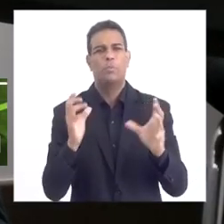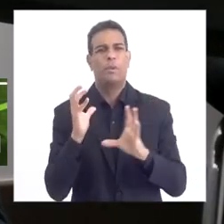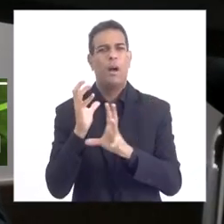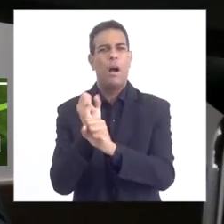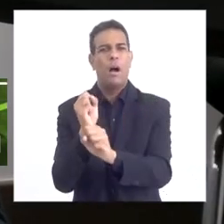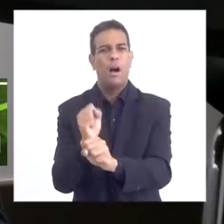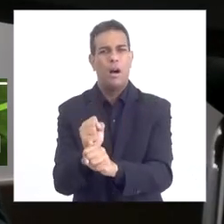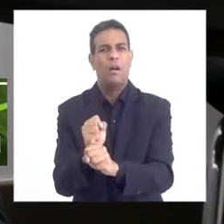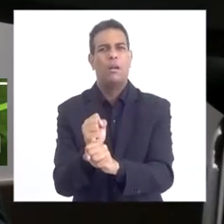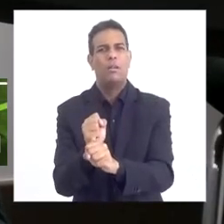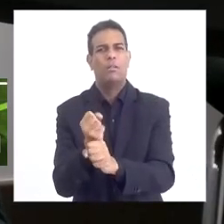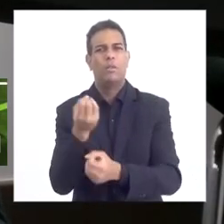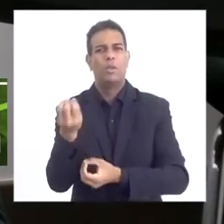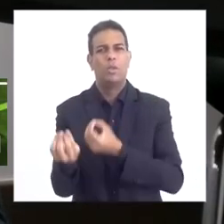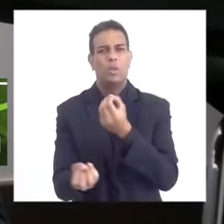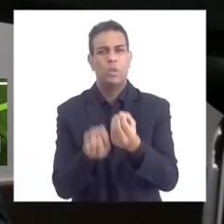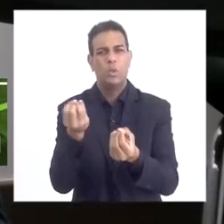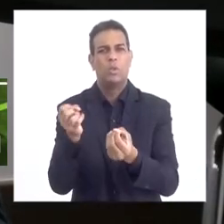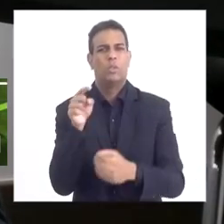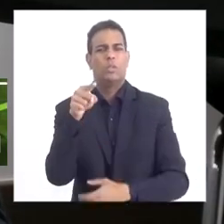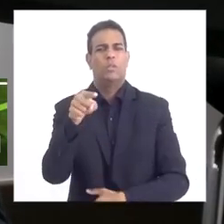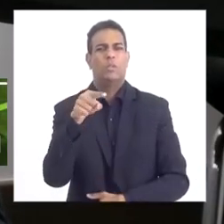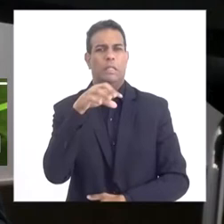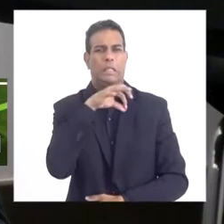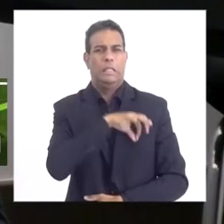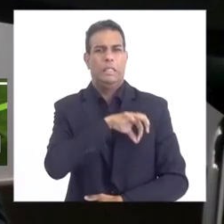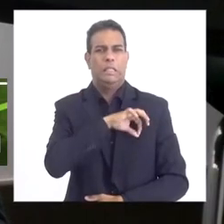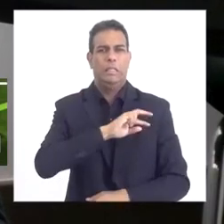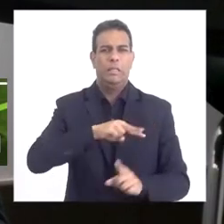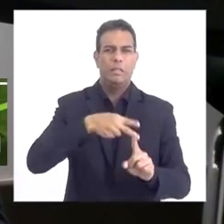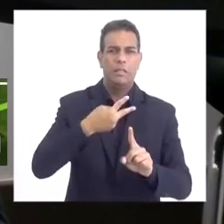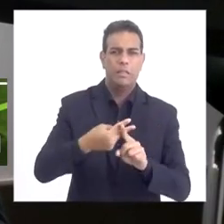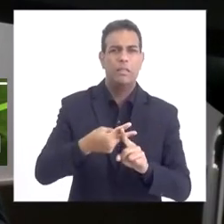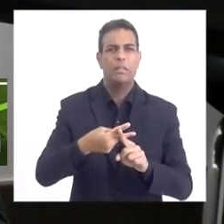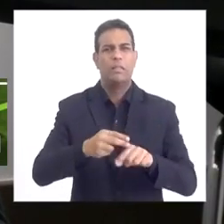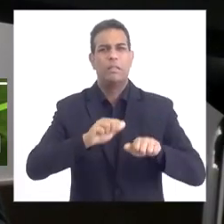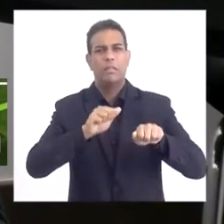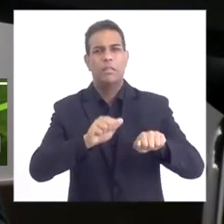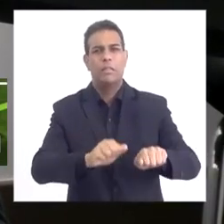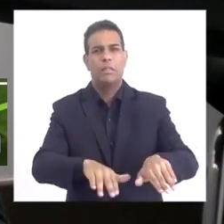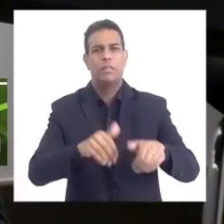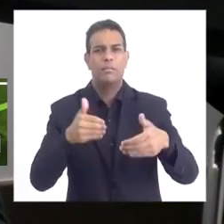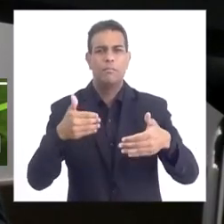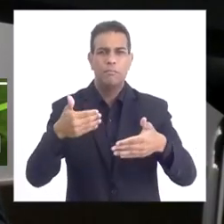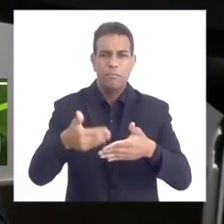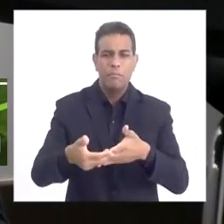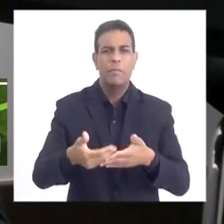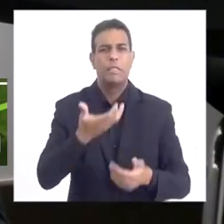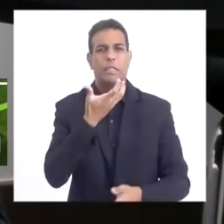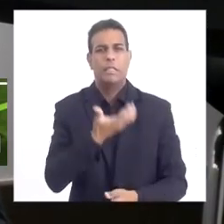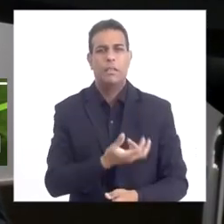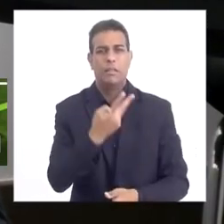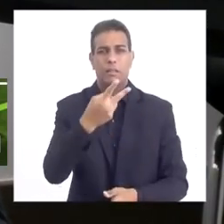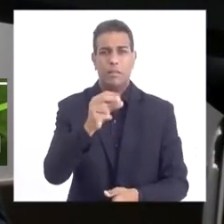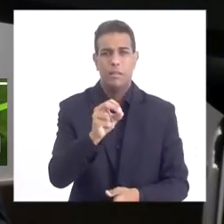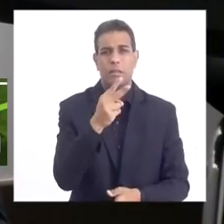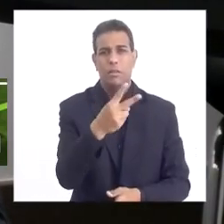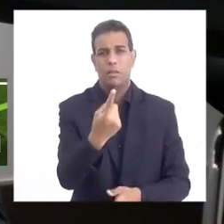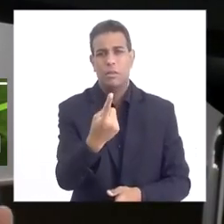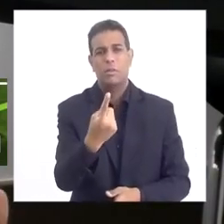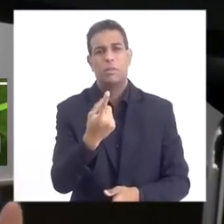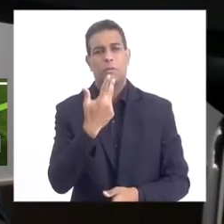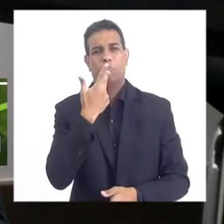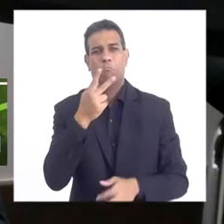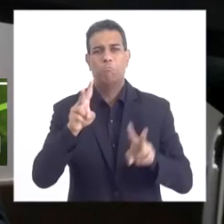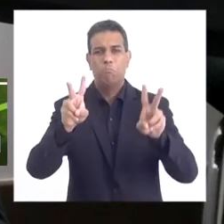cálculo da reposição salarial de setembro a dezembro de 21, que eu continuo